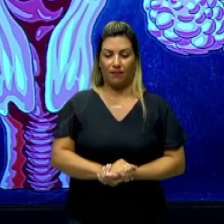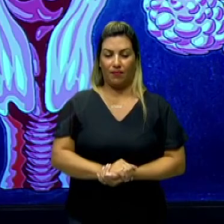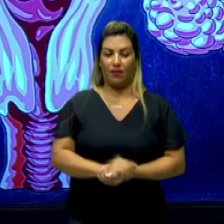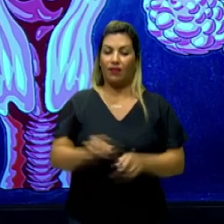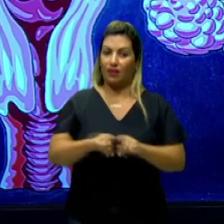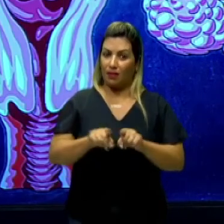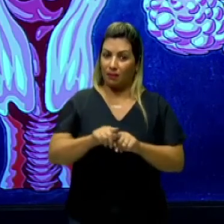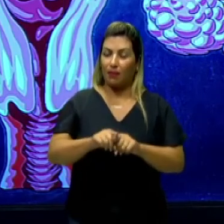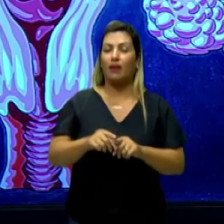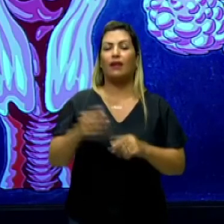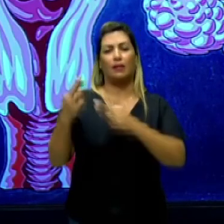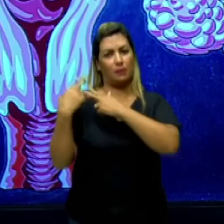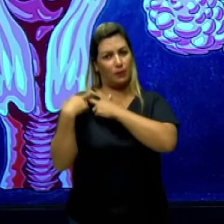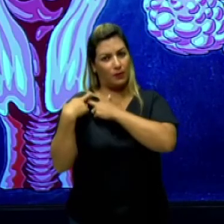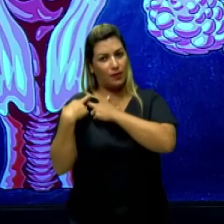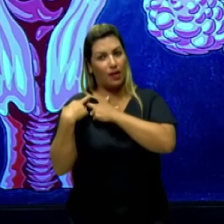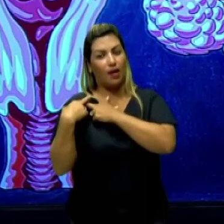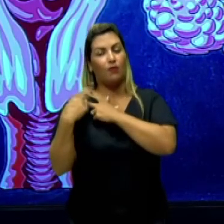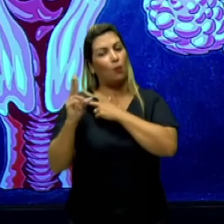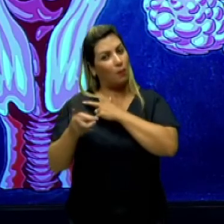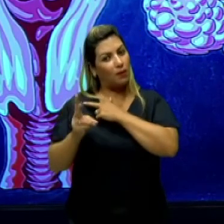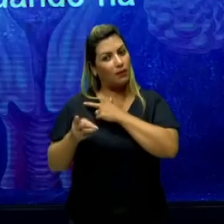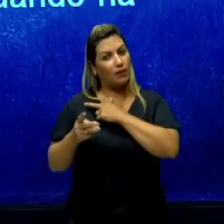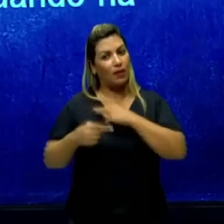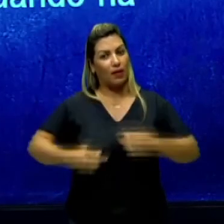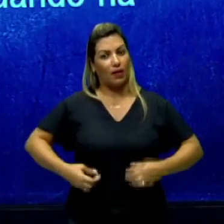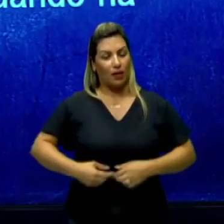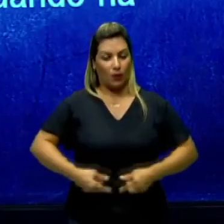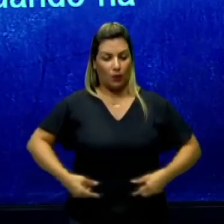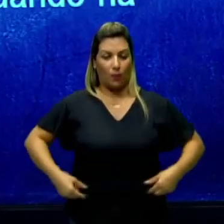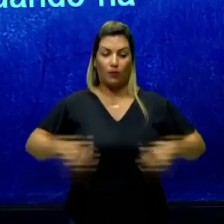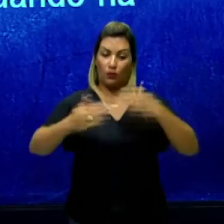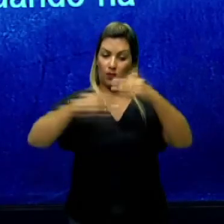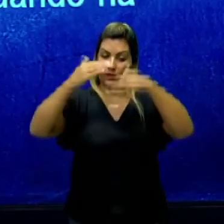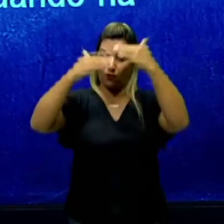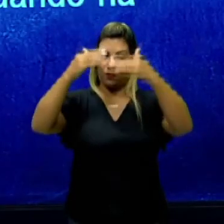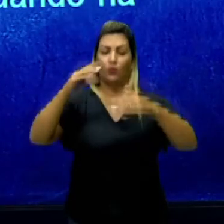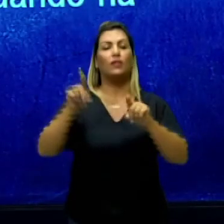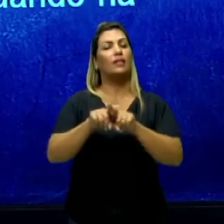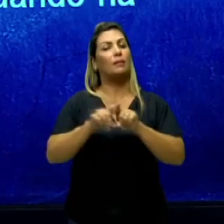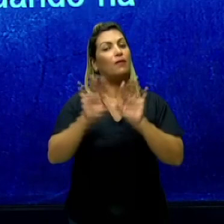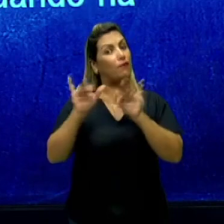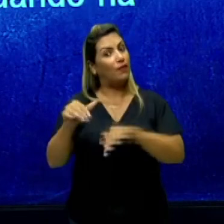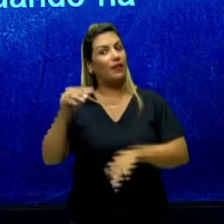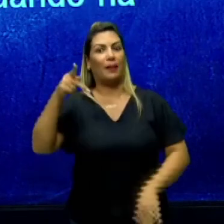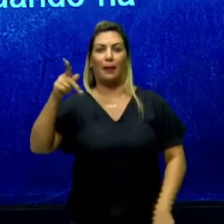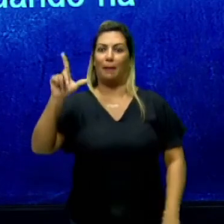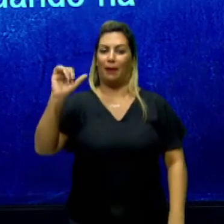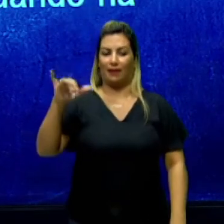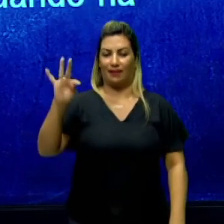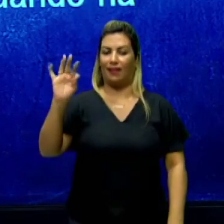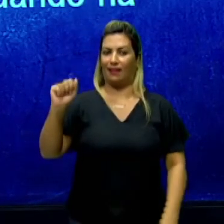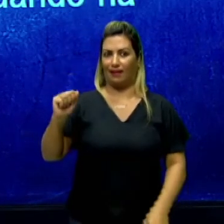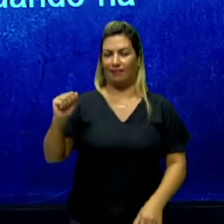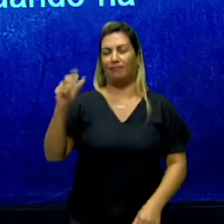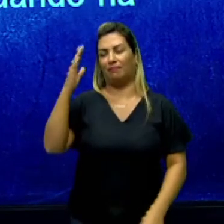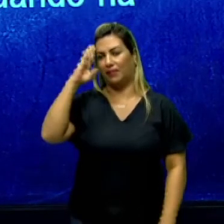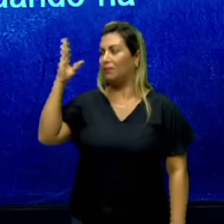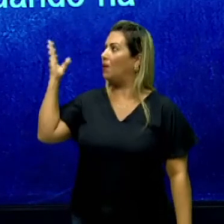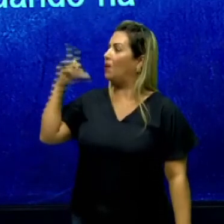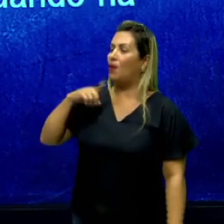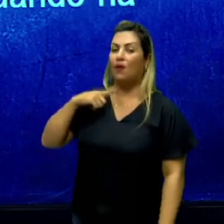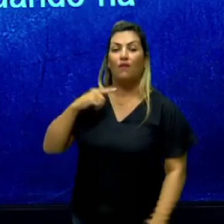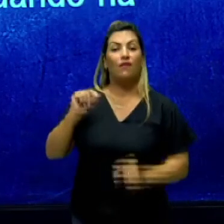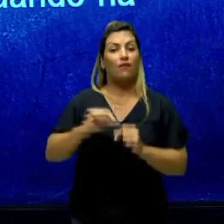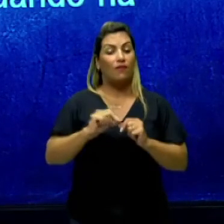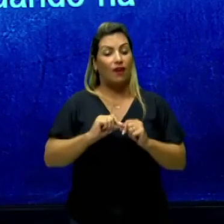e a progesterona responsável por manter o endométrio desenvolvido. E por fim, nossa última glândula, a placenta, que